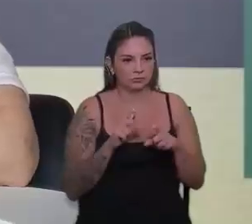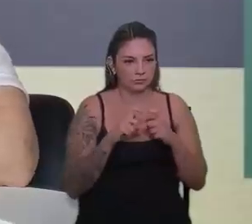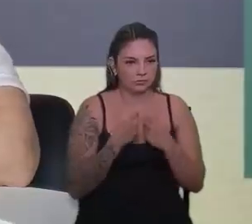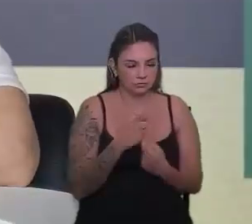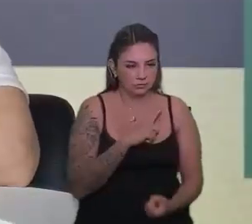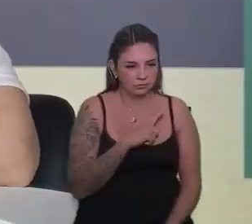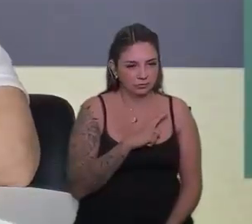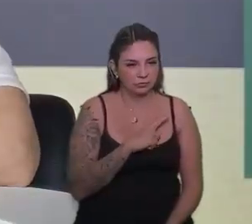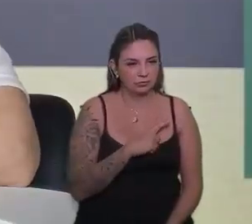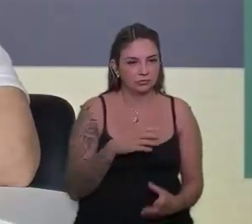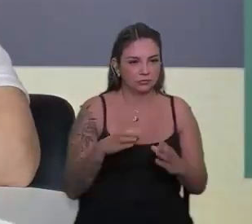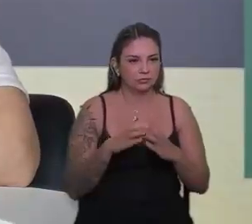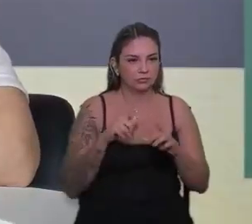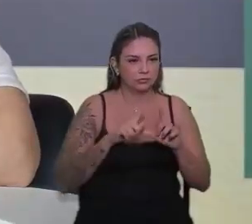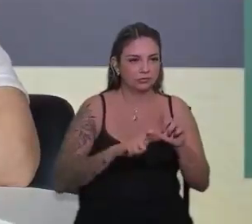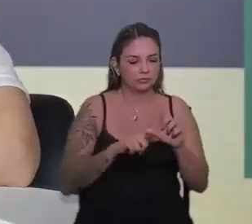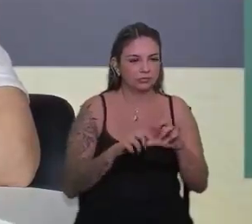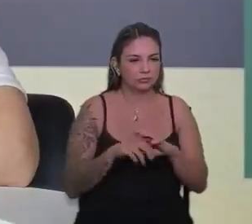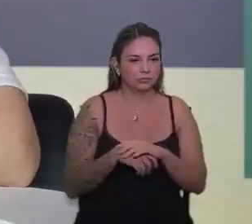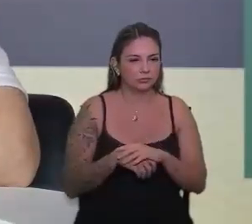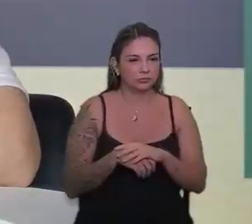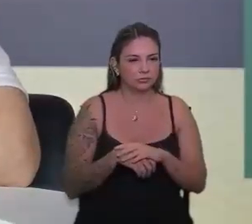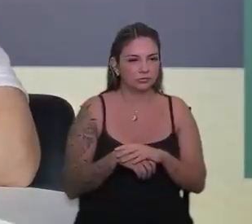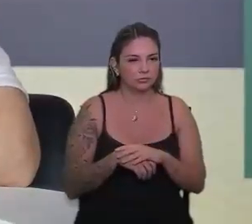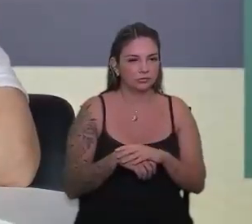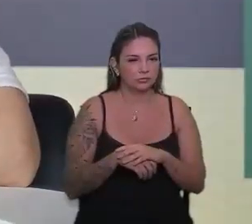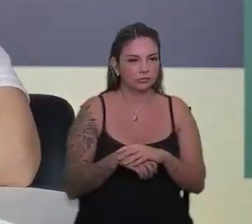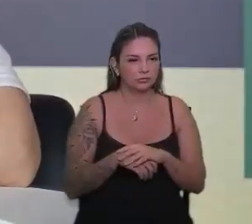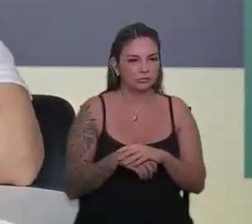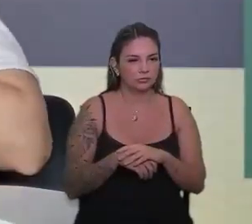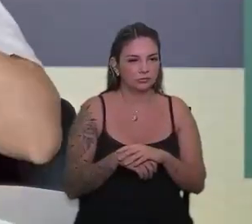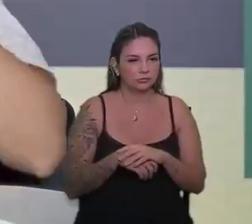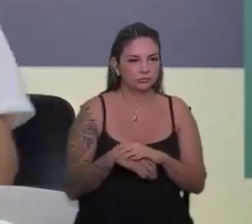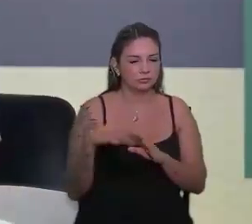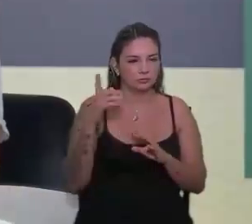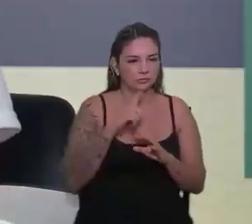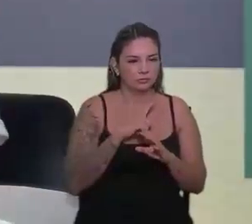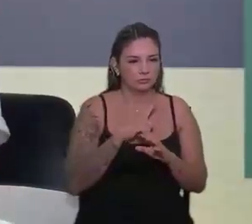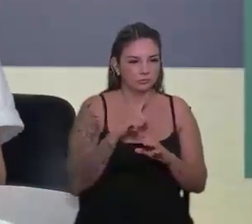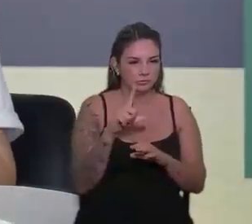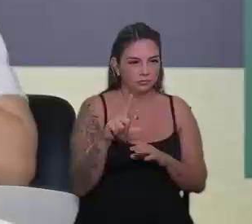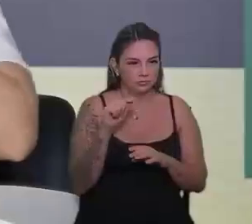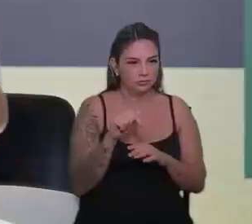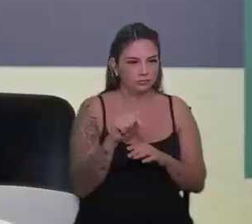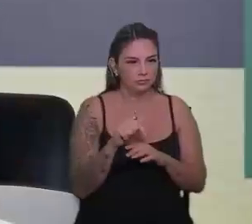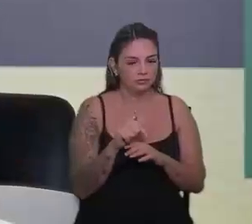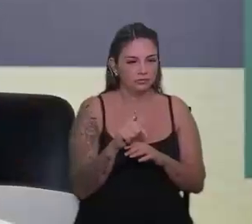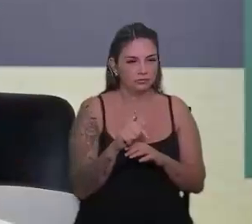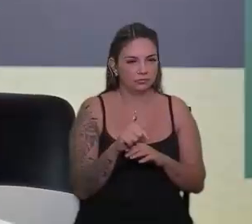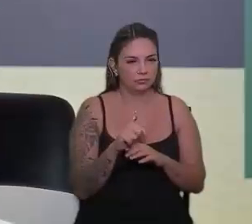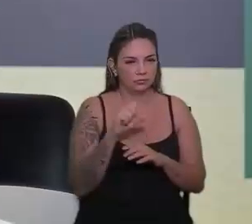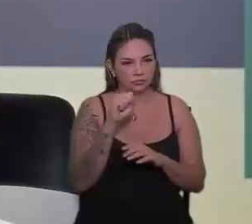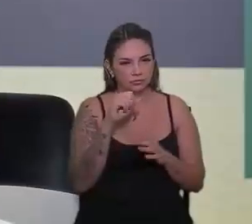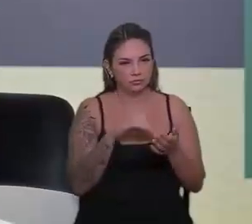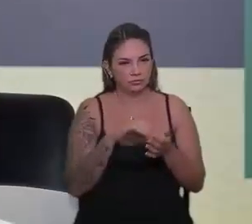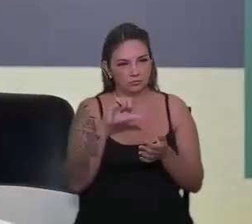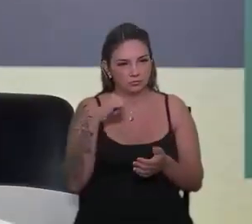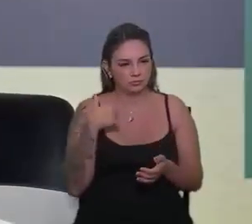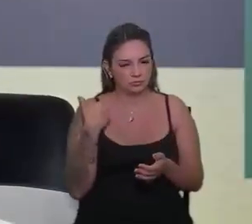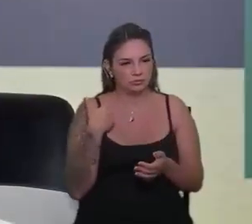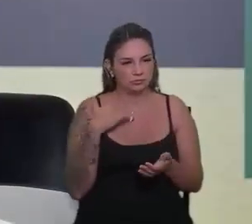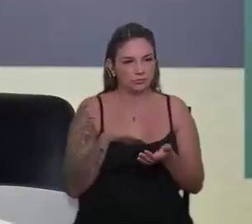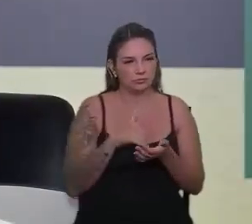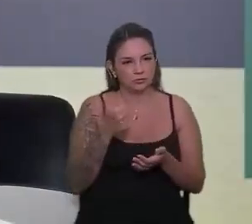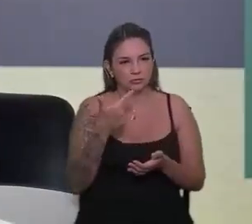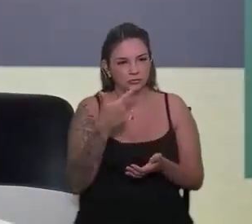reuniões que a gente estava tendo com a Companhia das Letras, era justamente sobre isso. Há um limbo literário entre os 8, 9 anos, ali